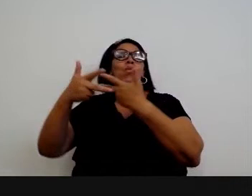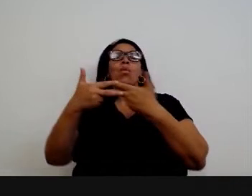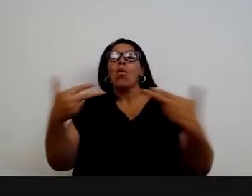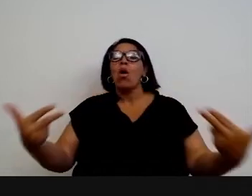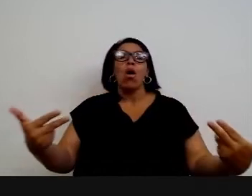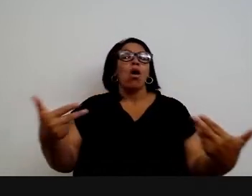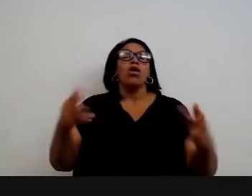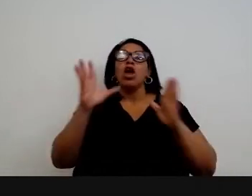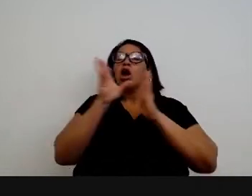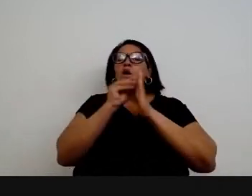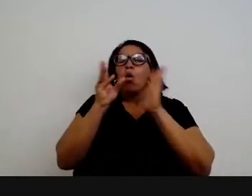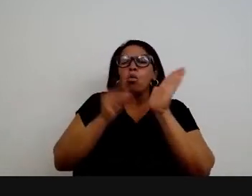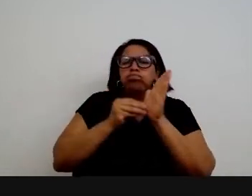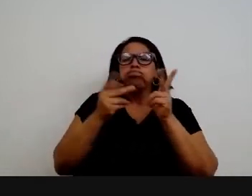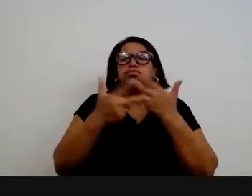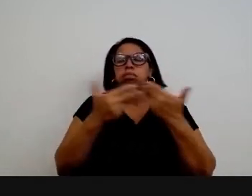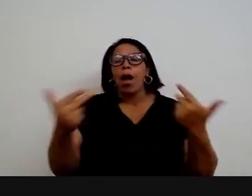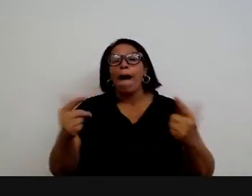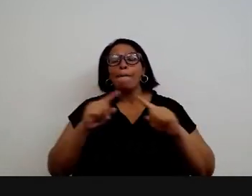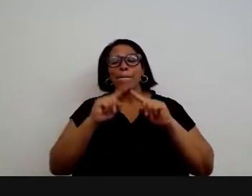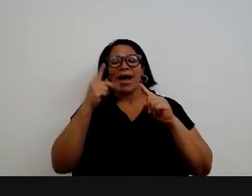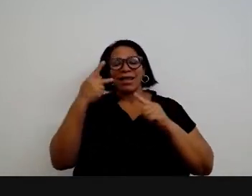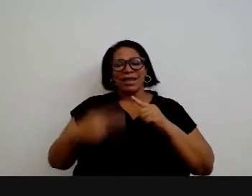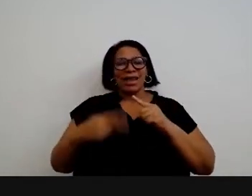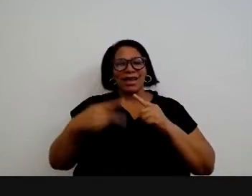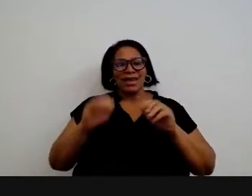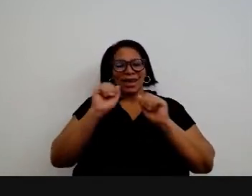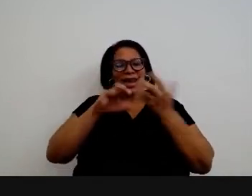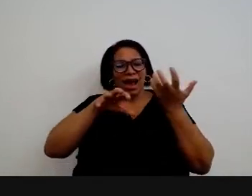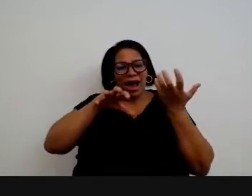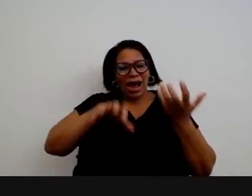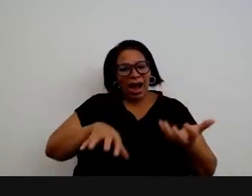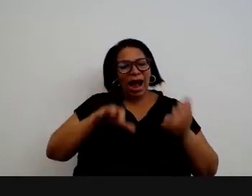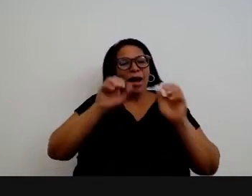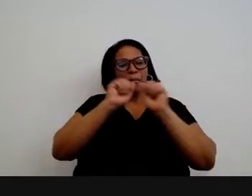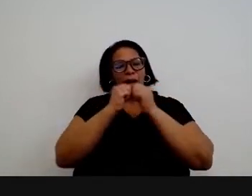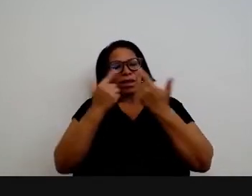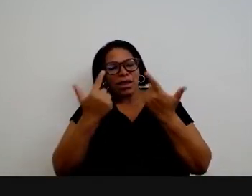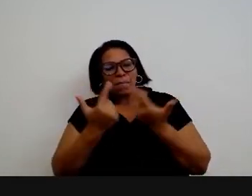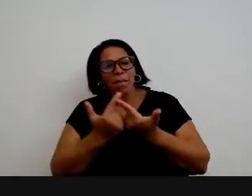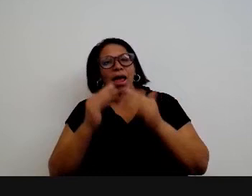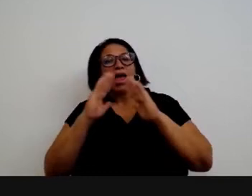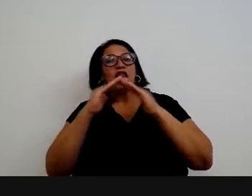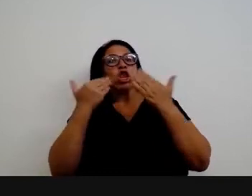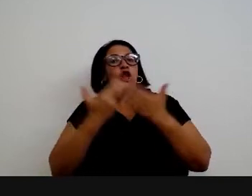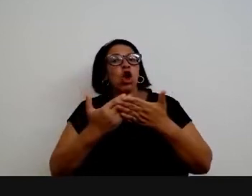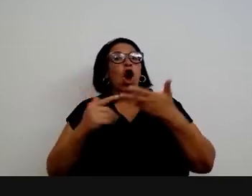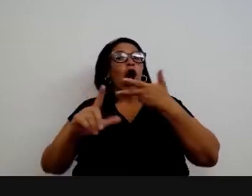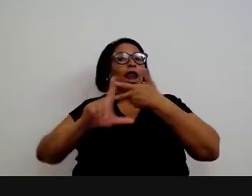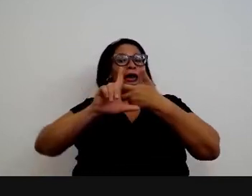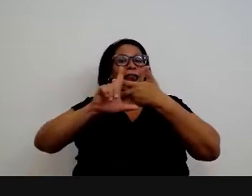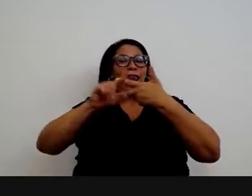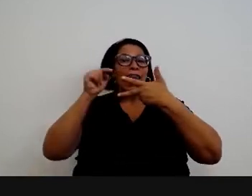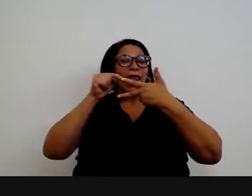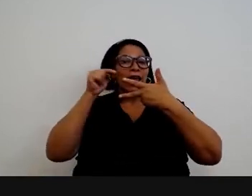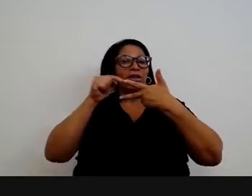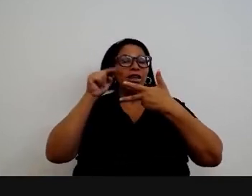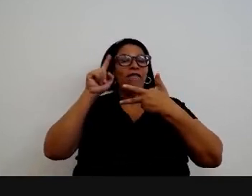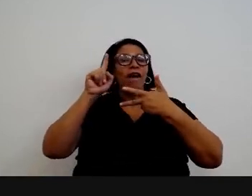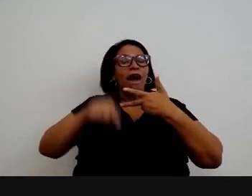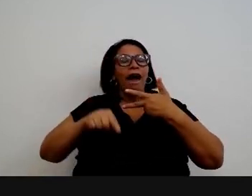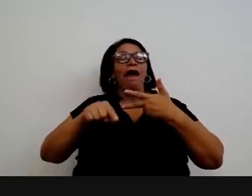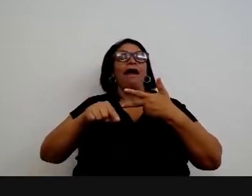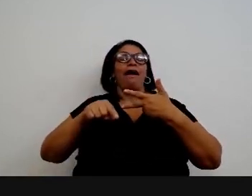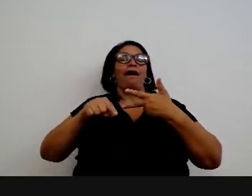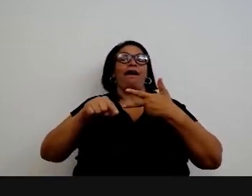de conteúdos. O parlamento, quando a gente fala de educação para a democracia, educação legislativa,